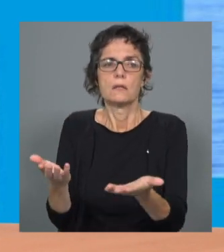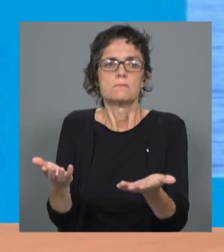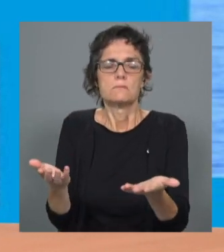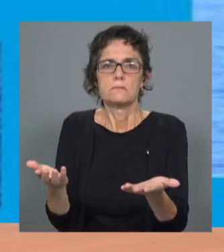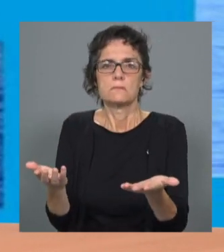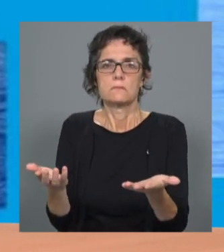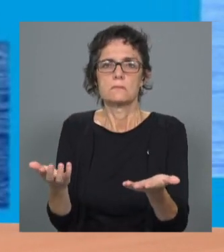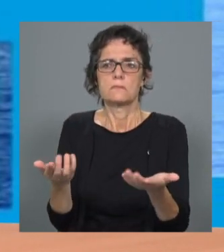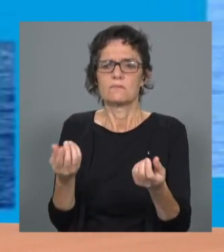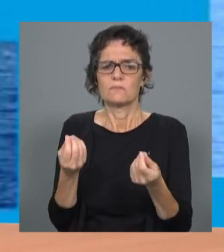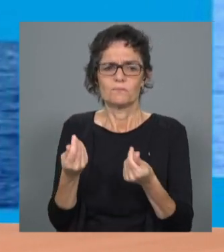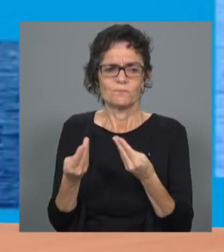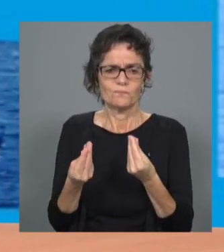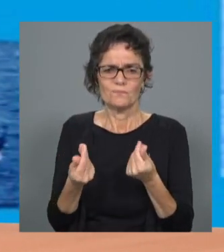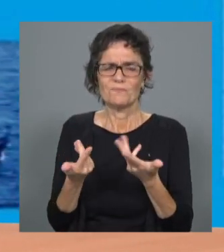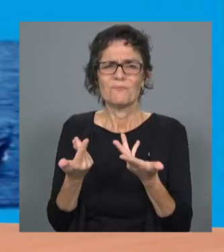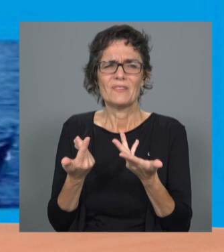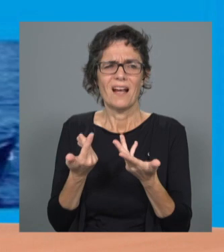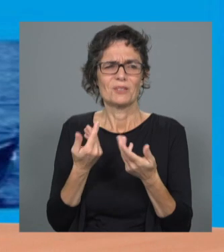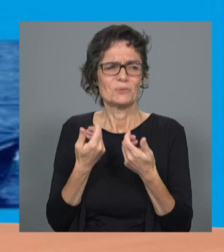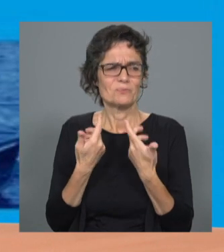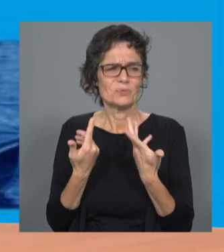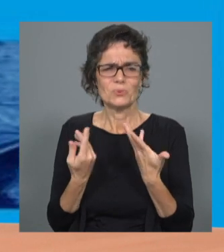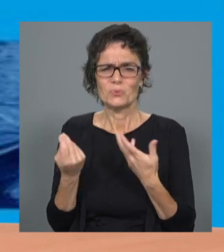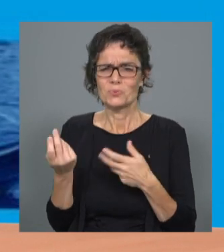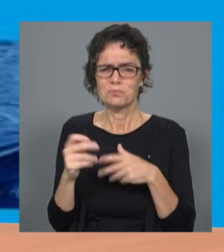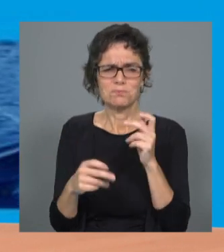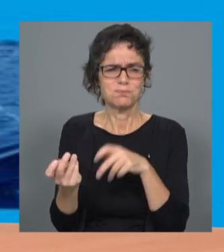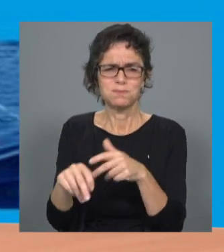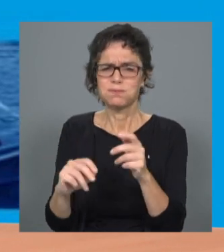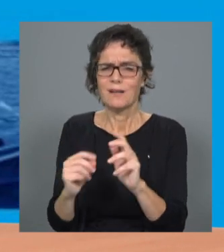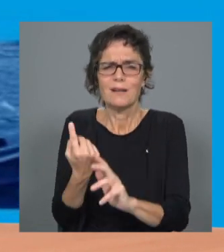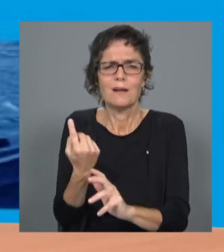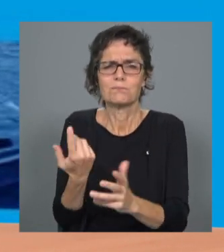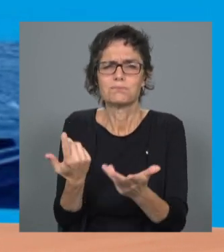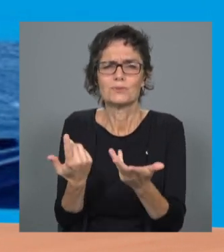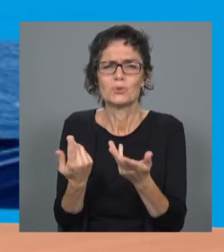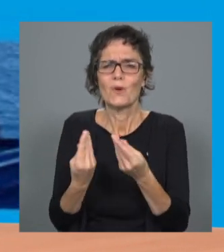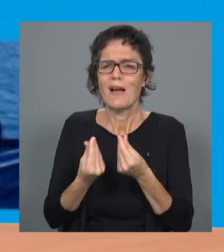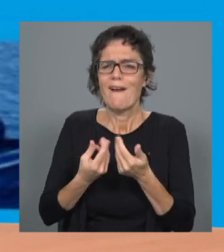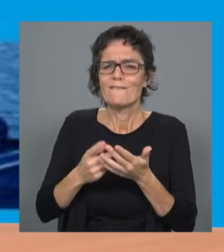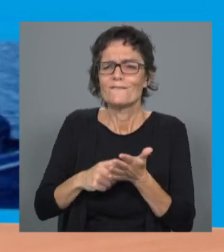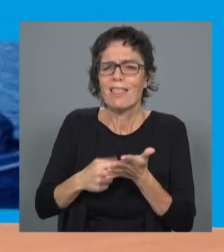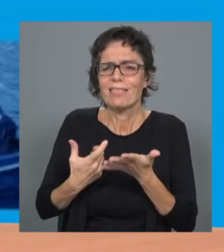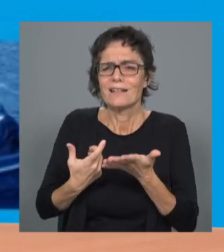foi tudo muito rápido, sem a despedida e o luto